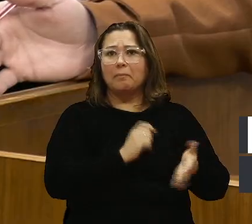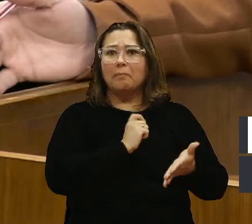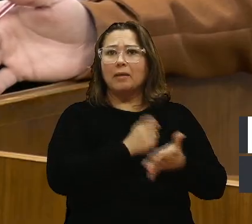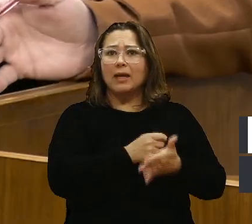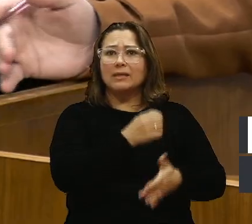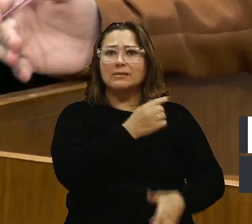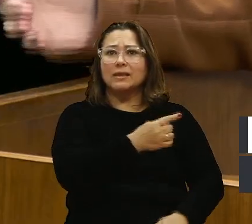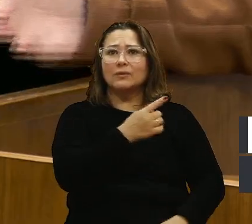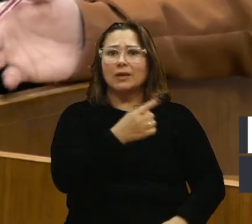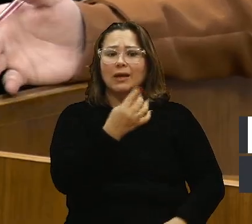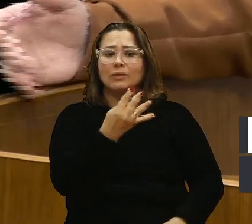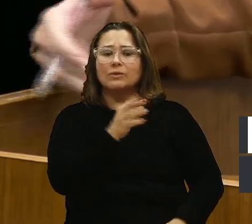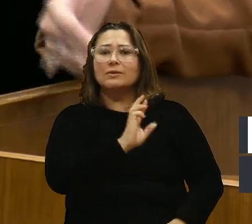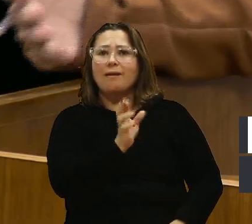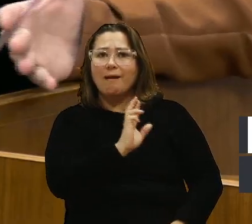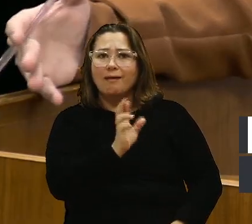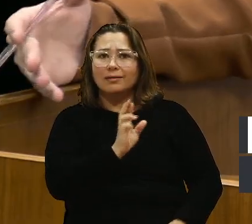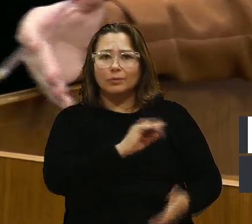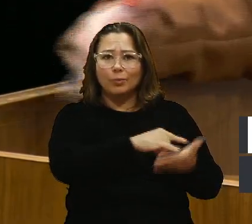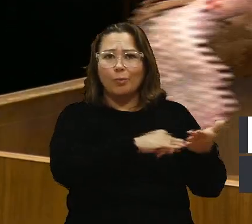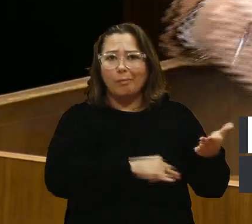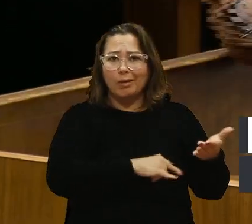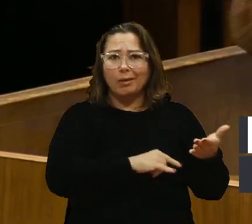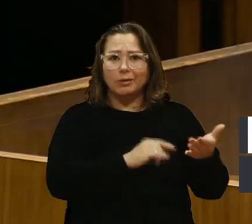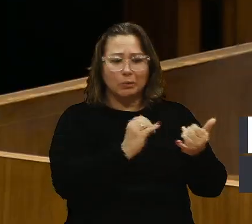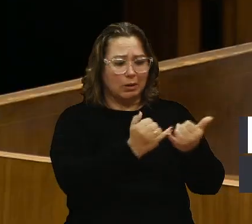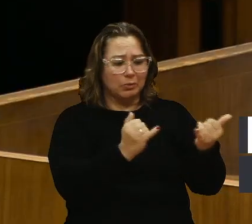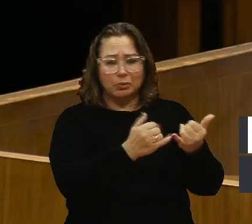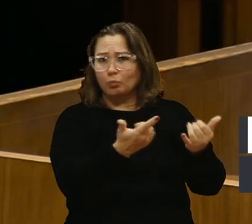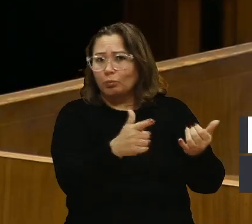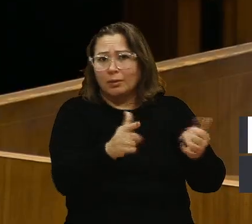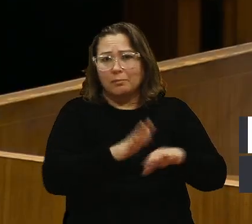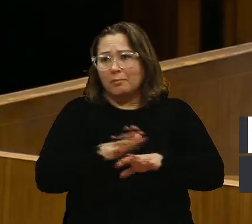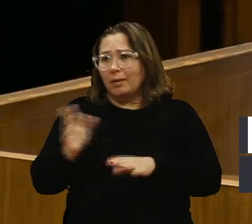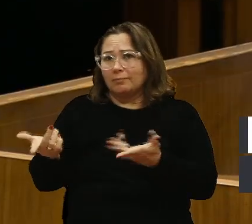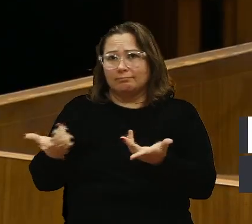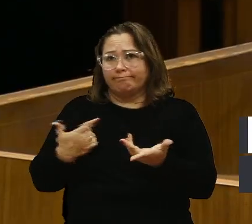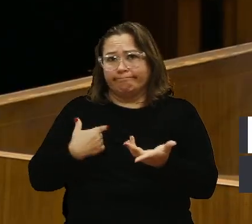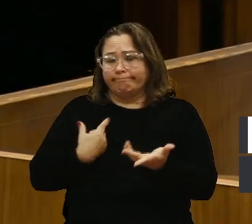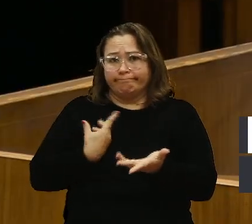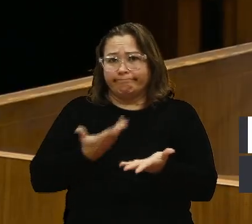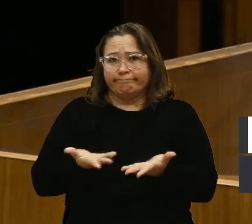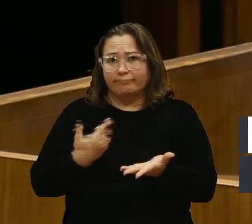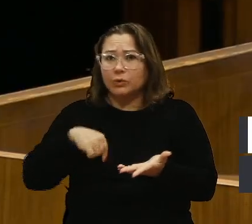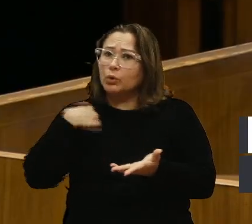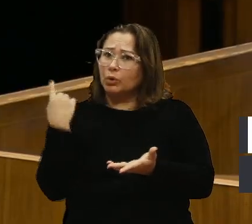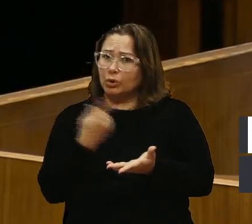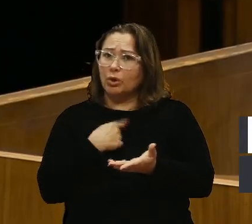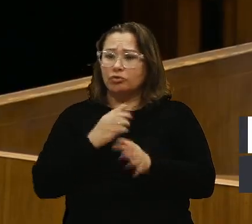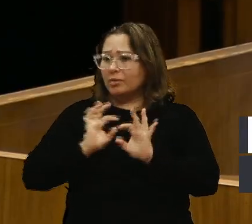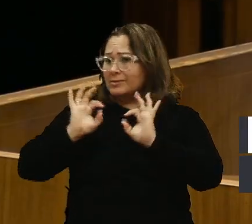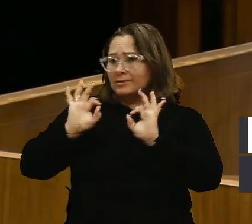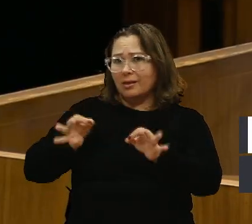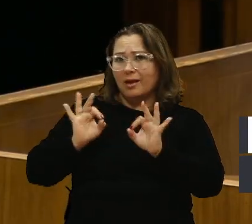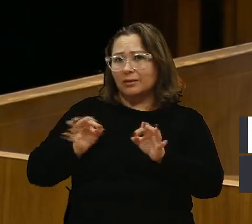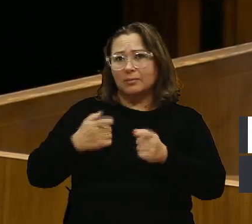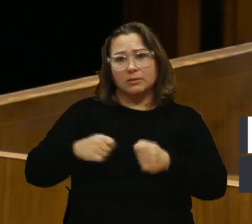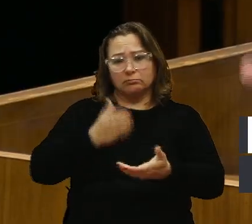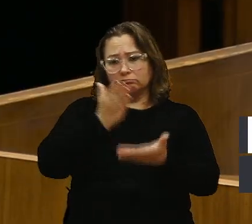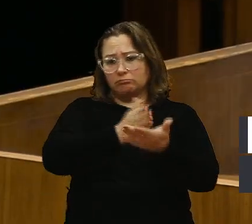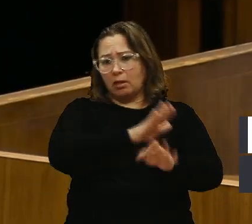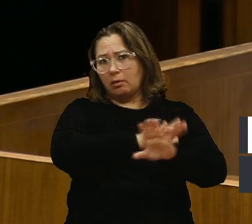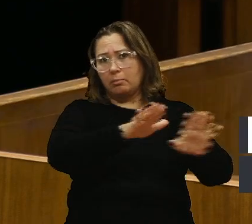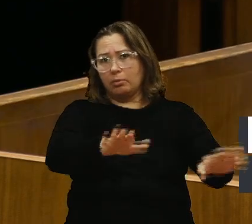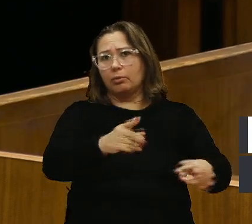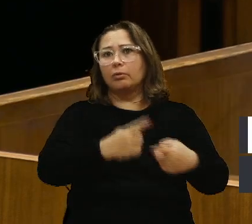R$114 para emitir um documento eletrônico que não existe mais, não tem lógica alguma. Então, para nós já estava mais do que certo que deveria ser extinto.